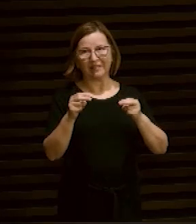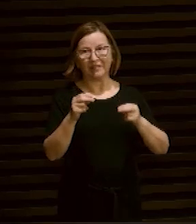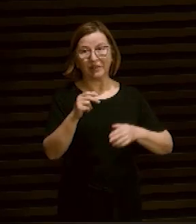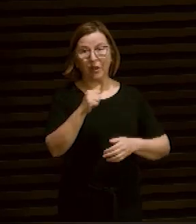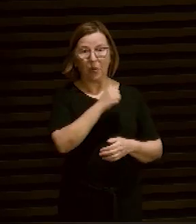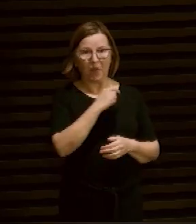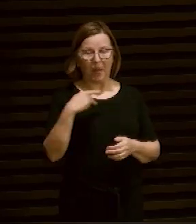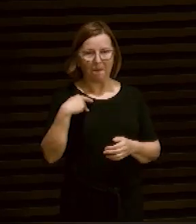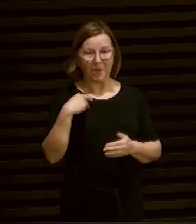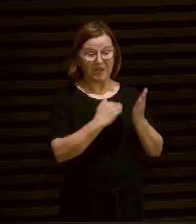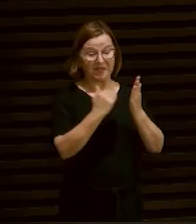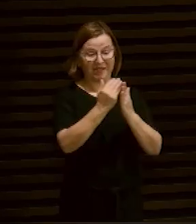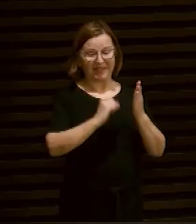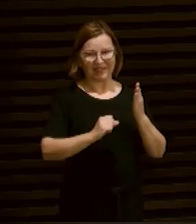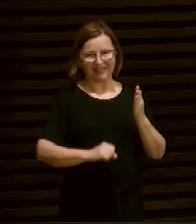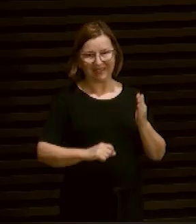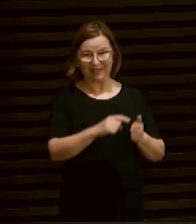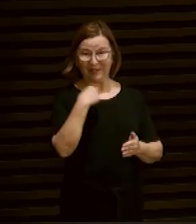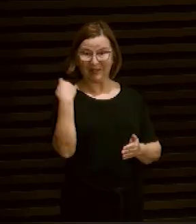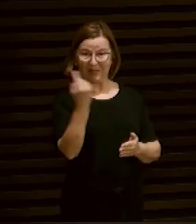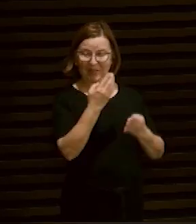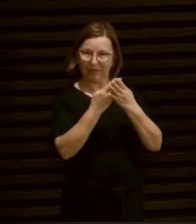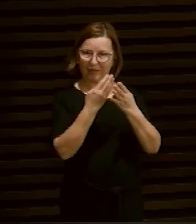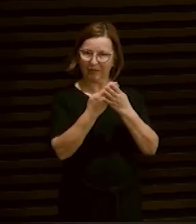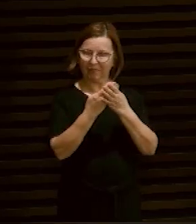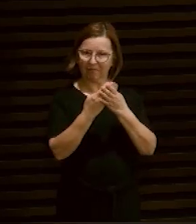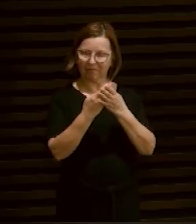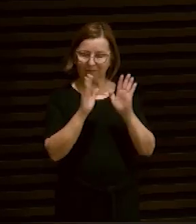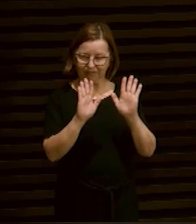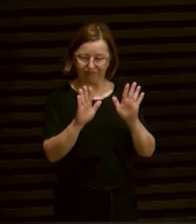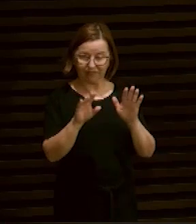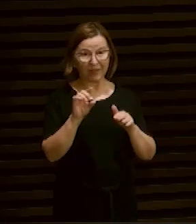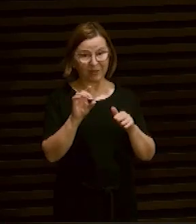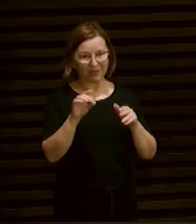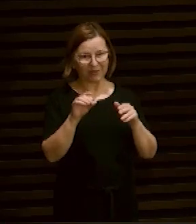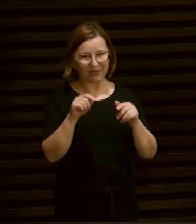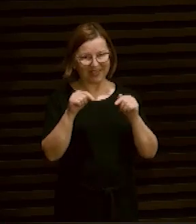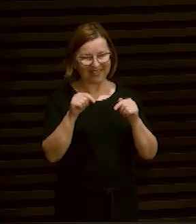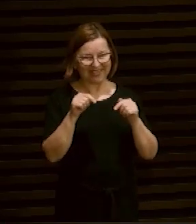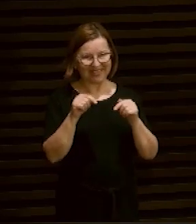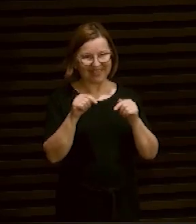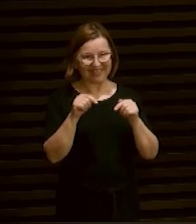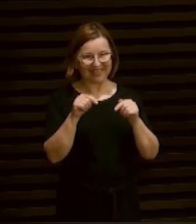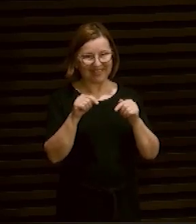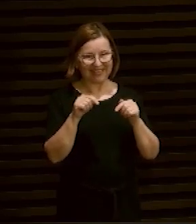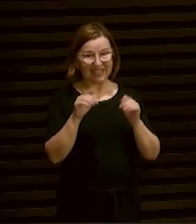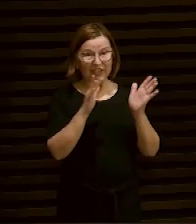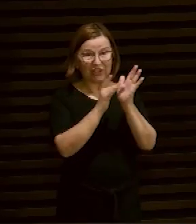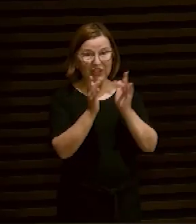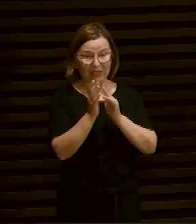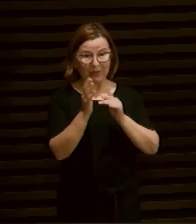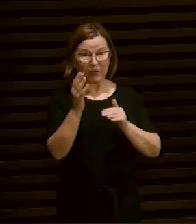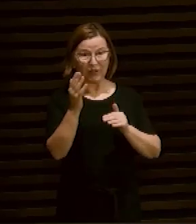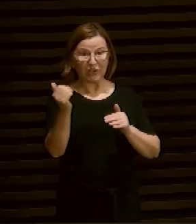sumo sacerdote da nossa confissão. Olha, só aqui Jesus é chamado de apóstolo, em nenhum